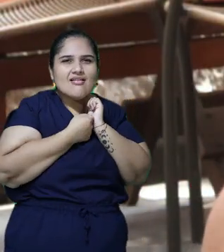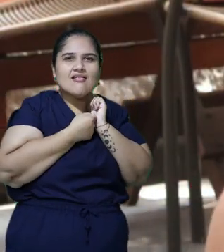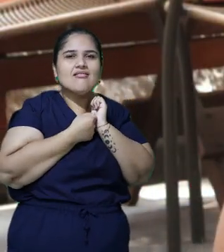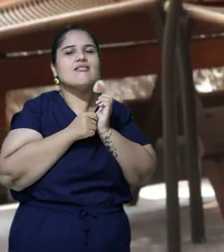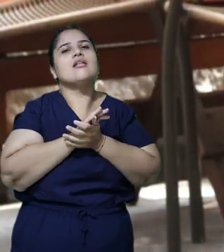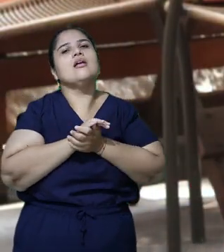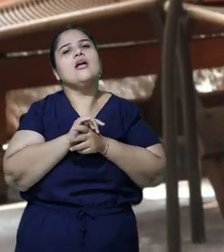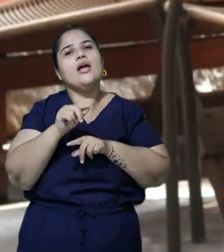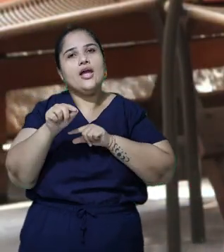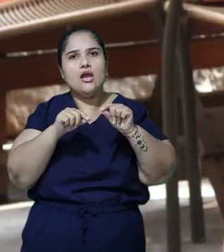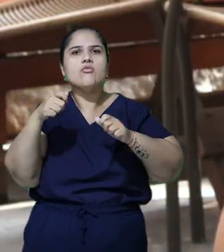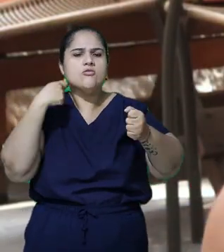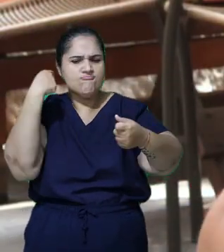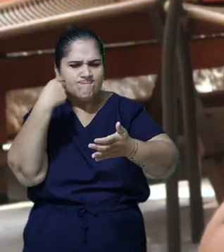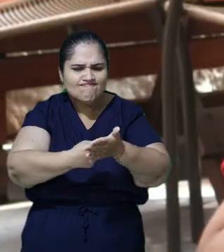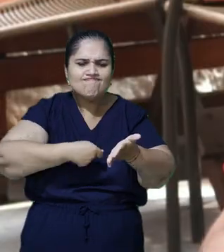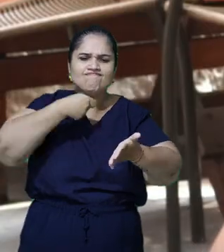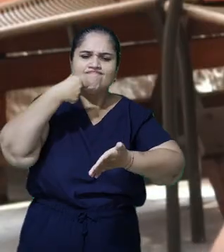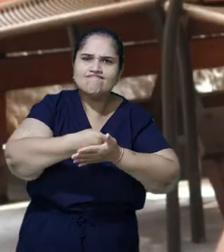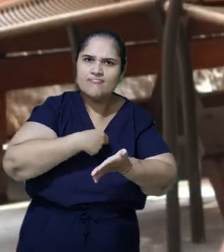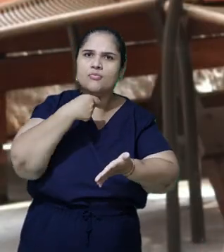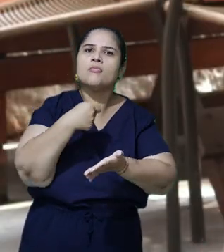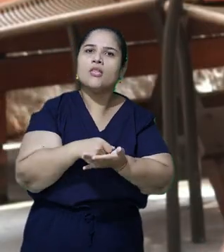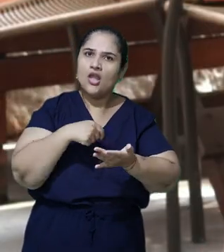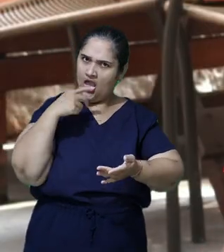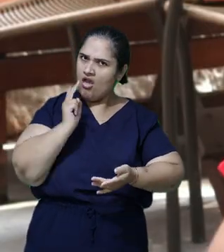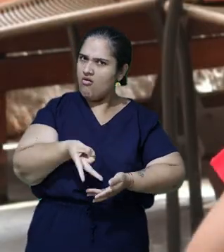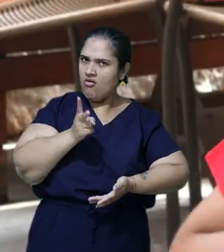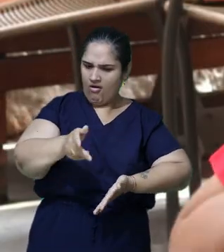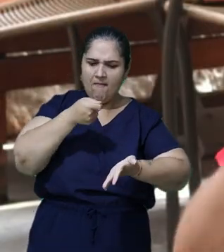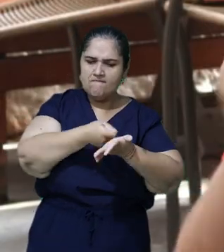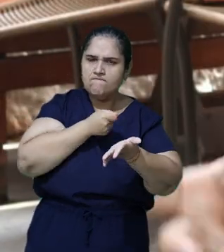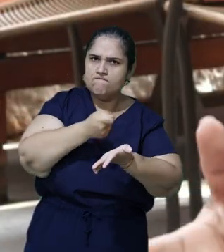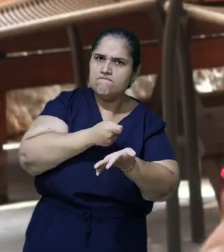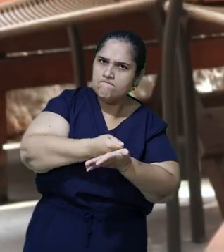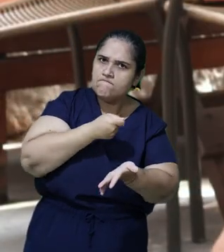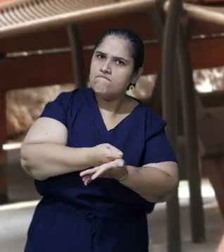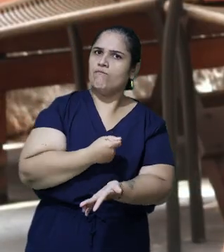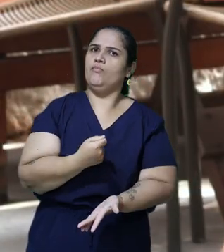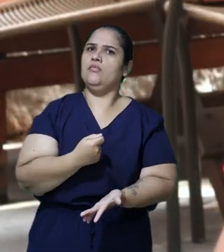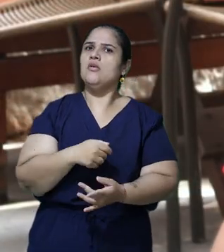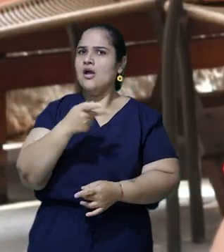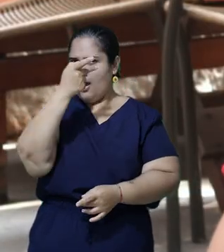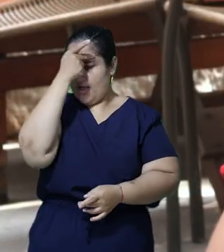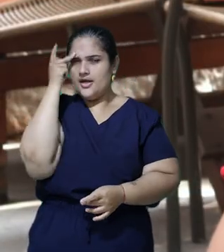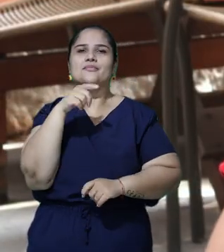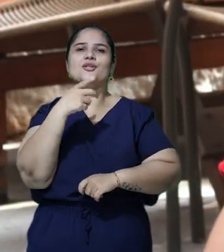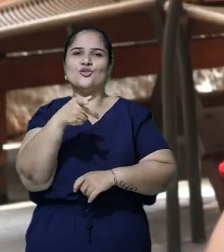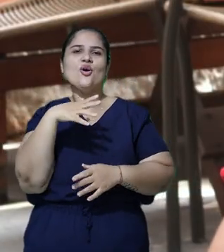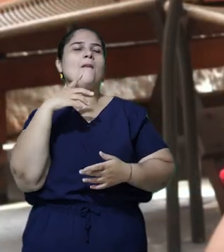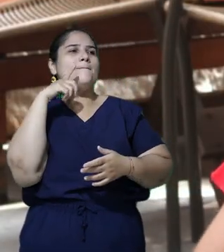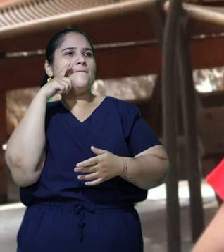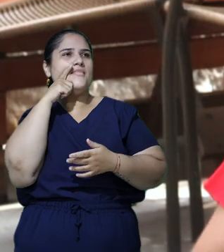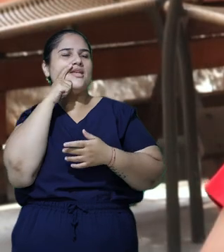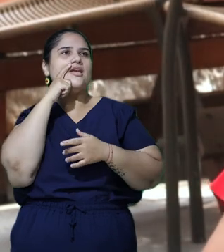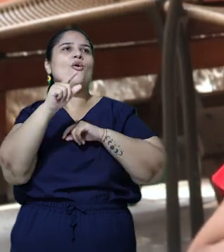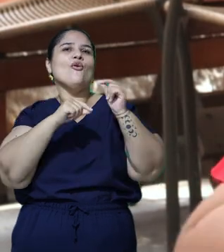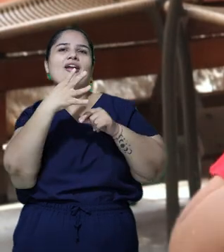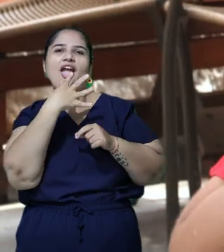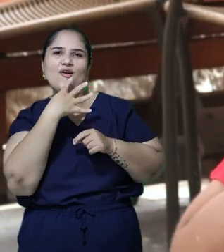que eu defendo. E aí eu sou muito ativista nessa área, né? As pessoas às vezes me conhecem por essa fala, né? Que eu